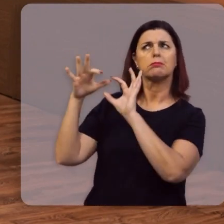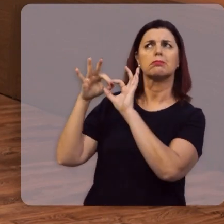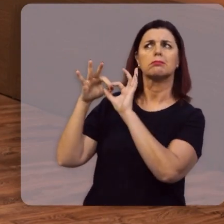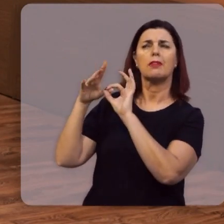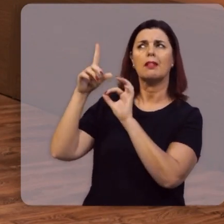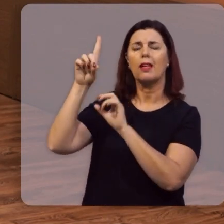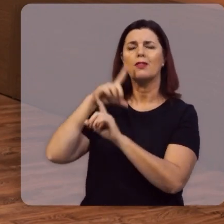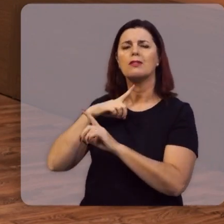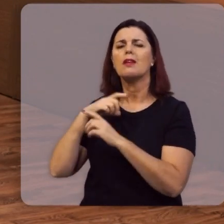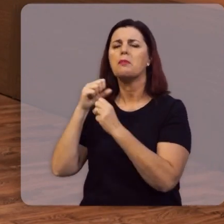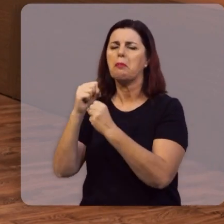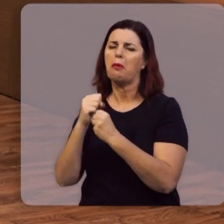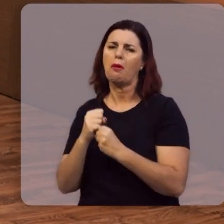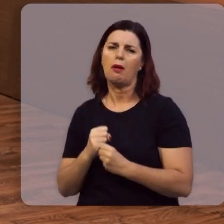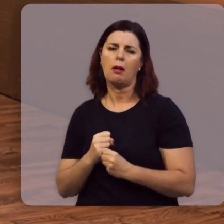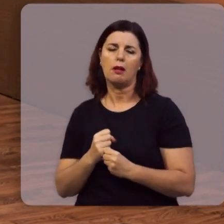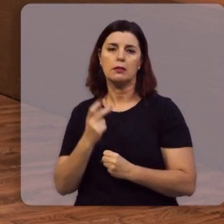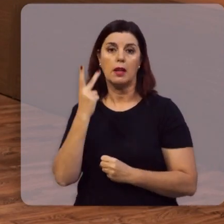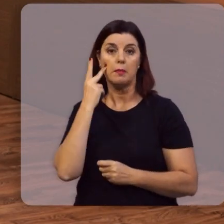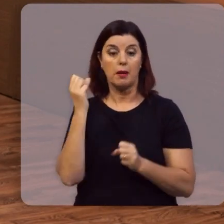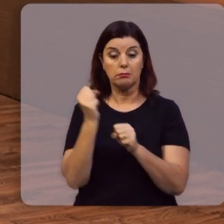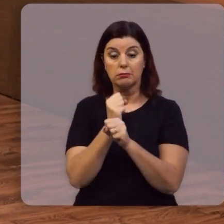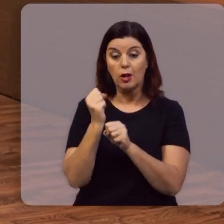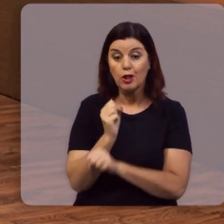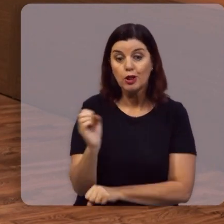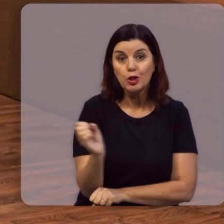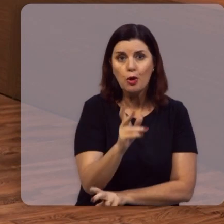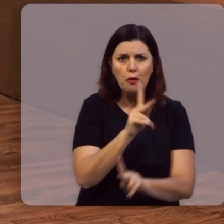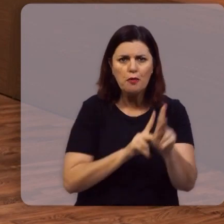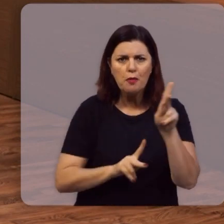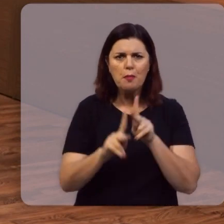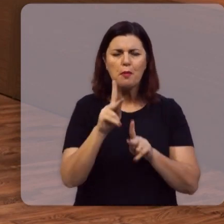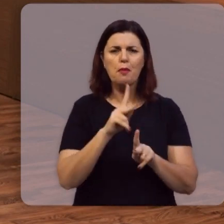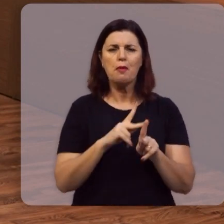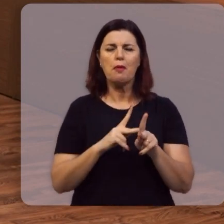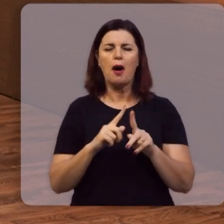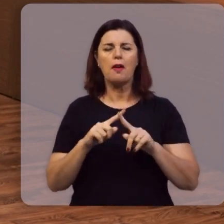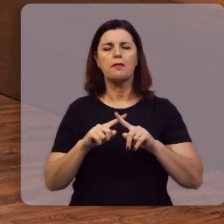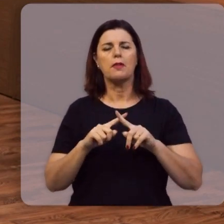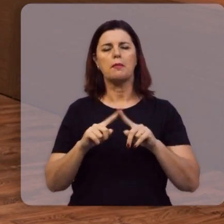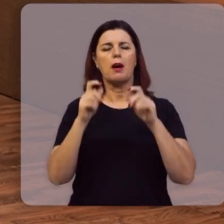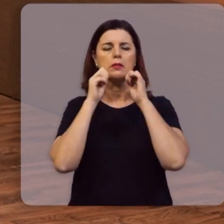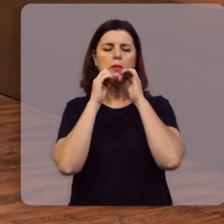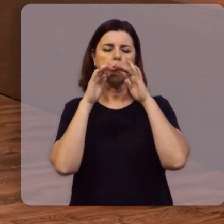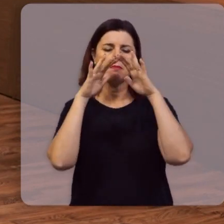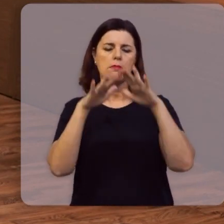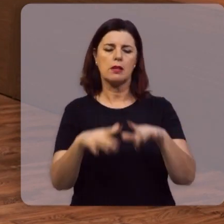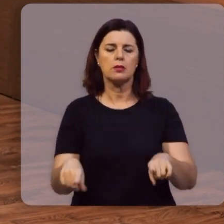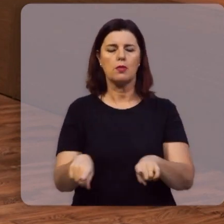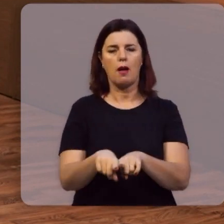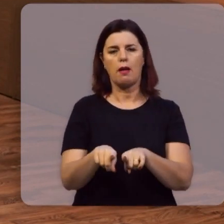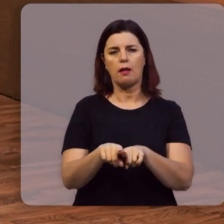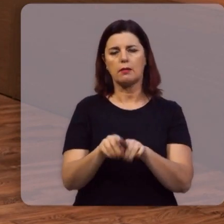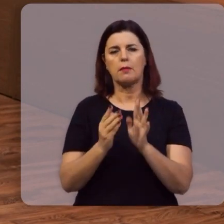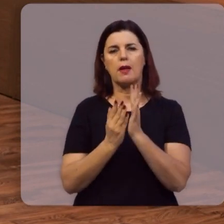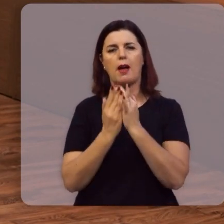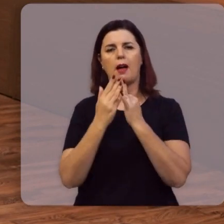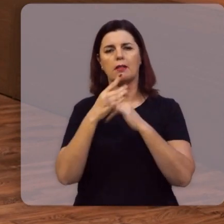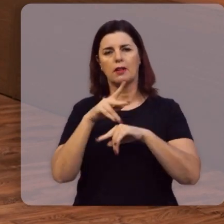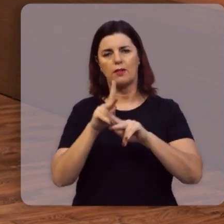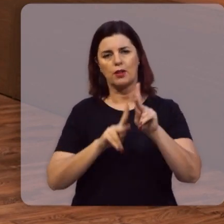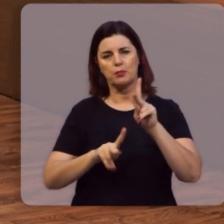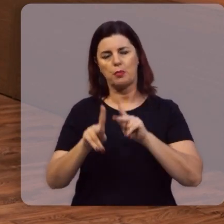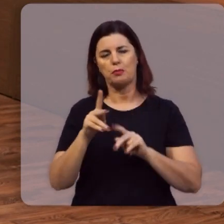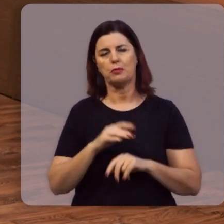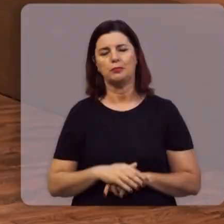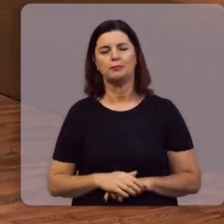é poderoso, não só para restaurar o seu povo, mas para abençoar a nação através do seu